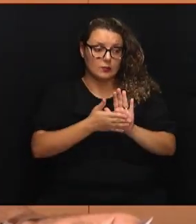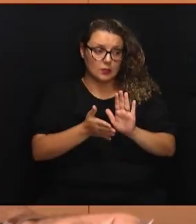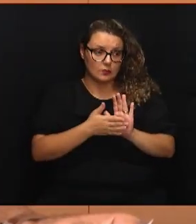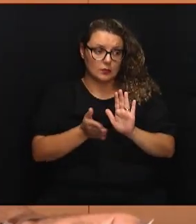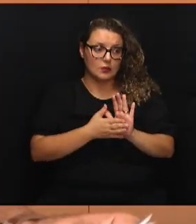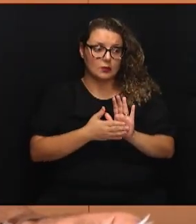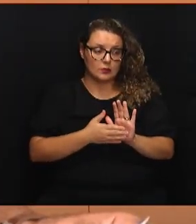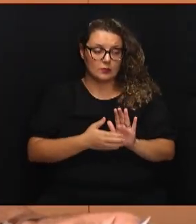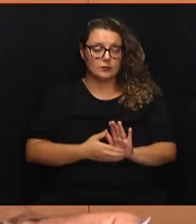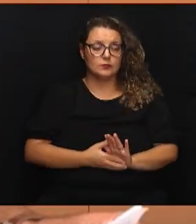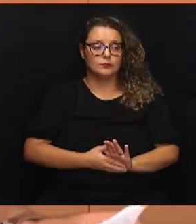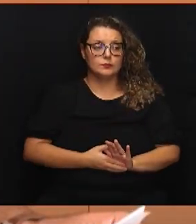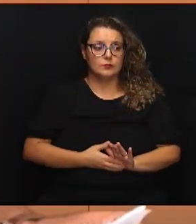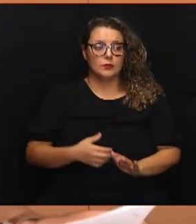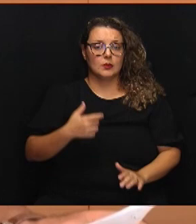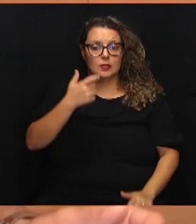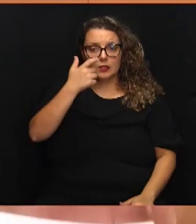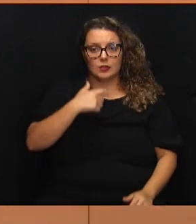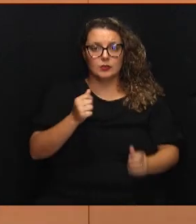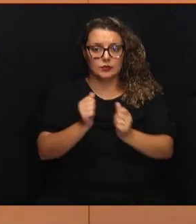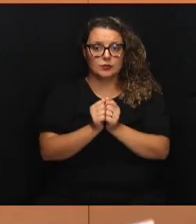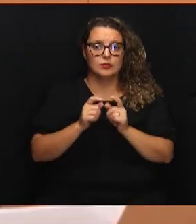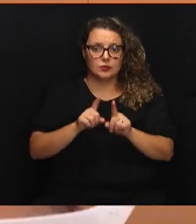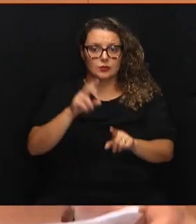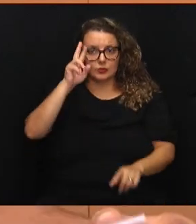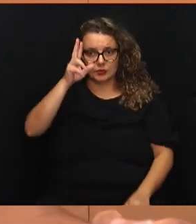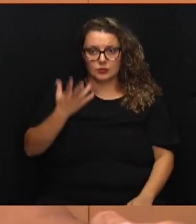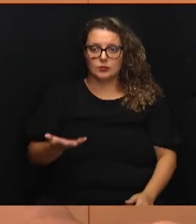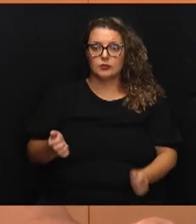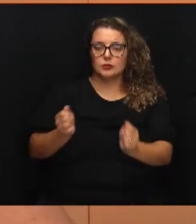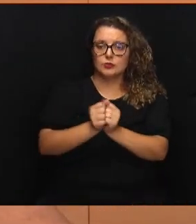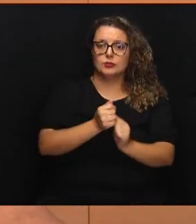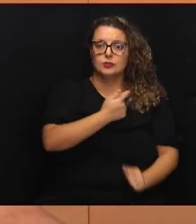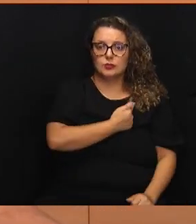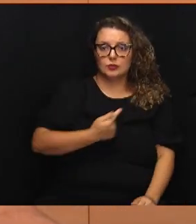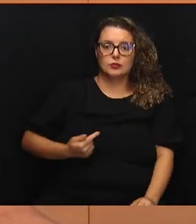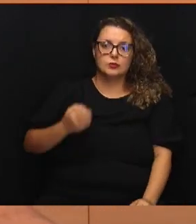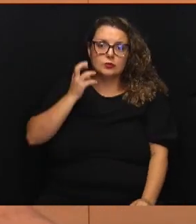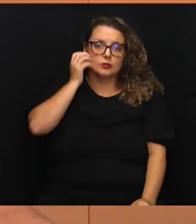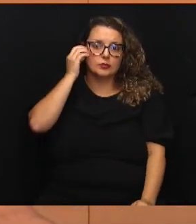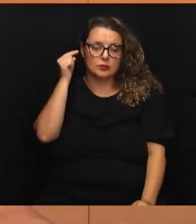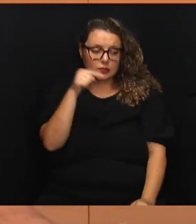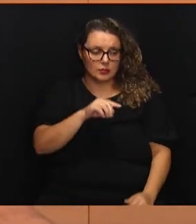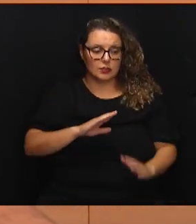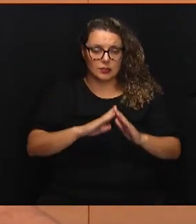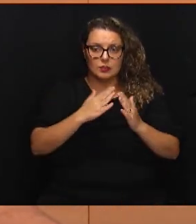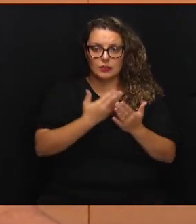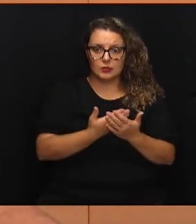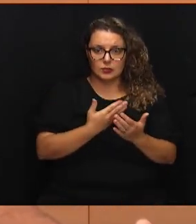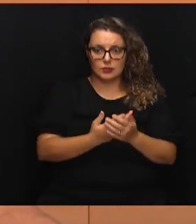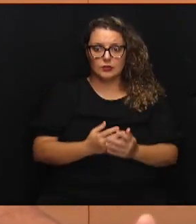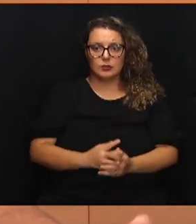Eu estive com o senhor e juntamente com o governador Tarcísio lá na escola que o vereador